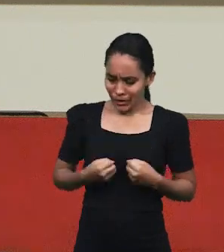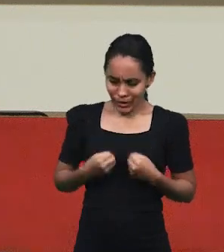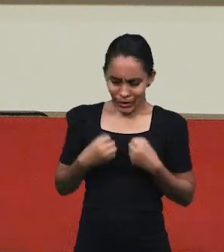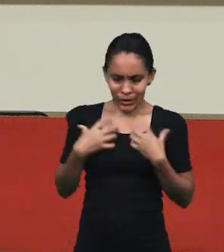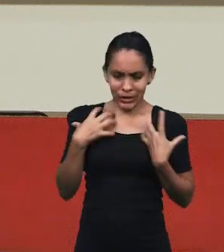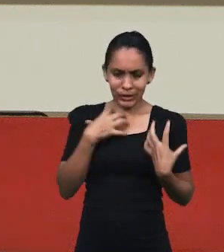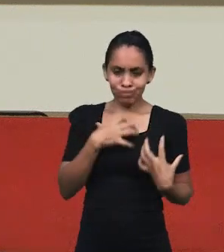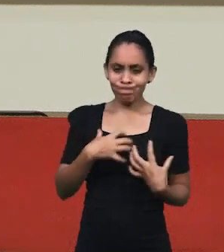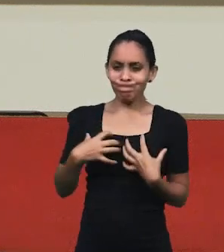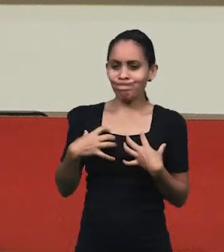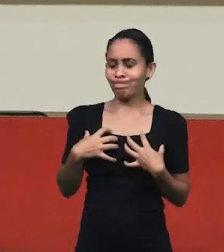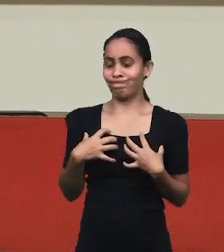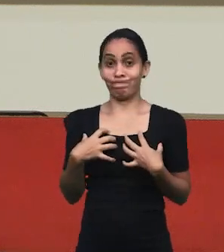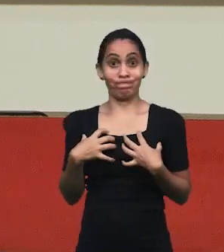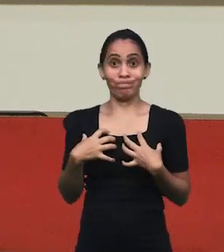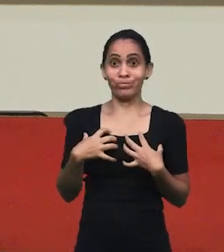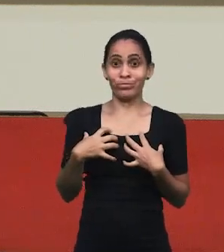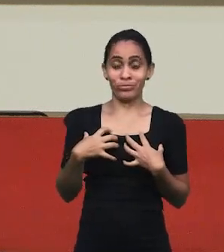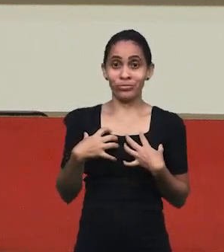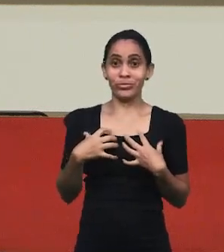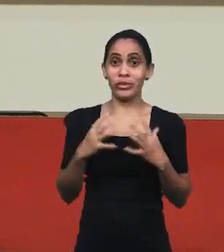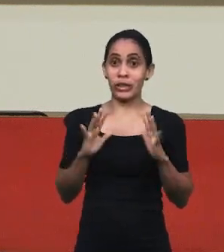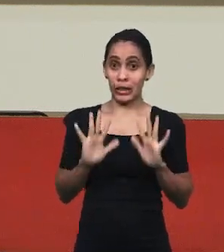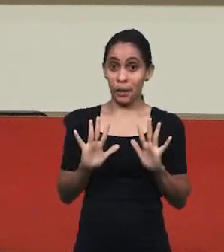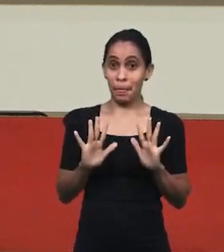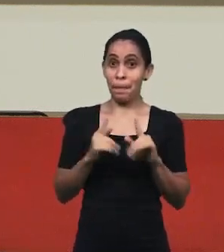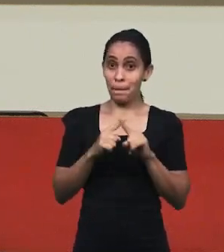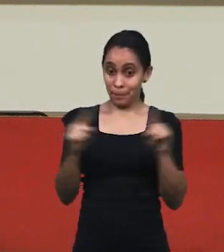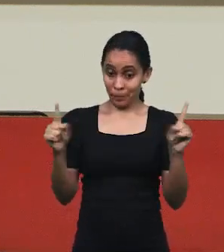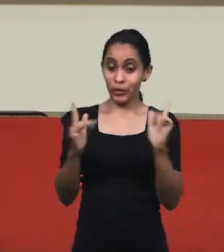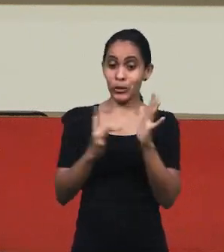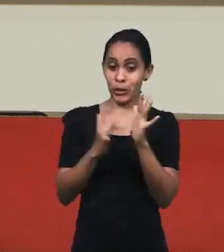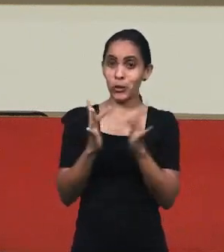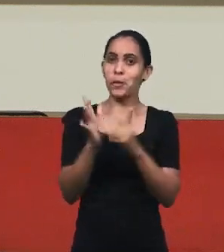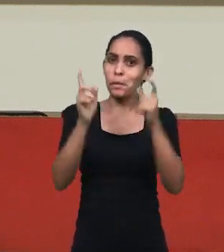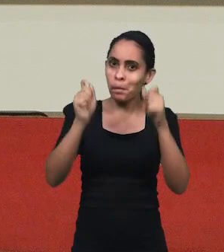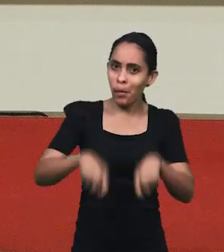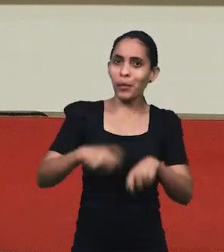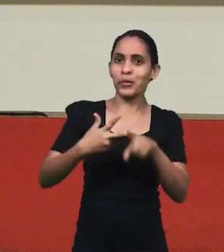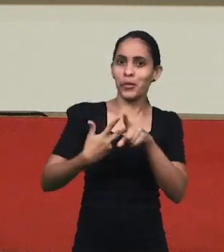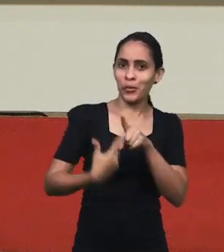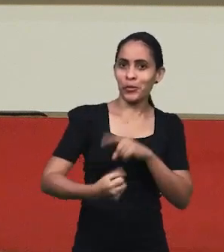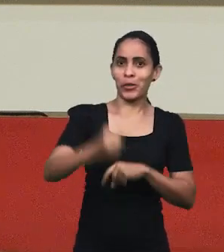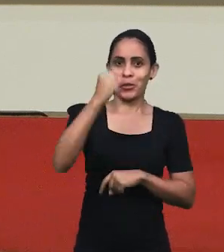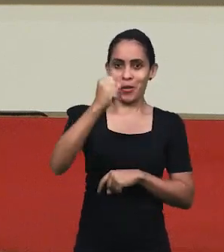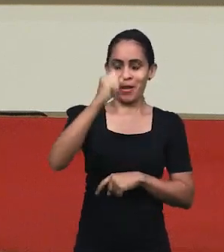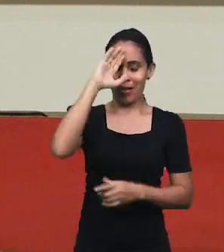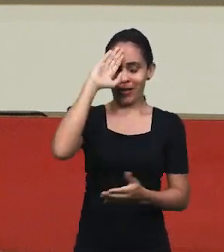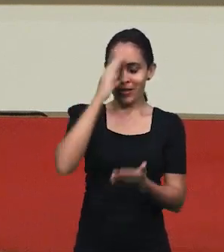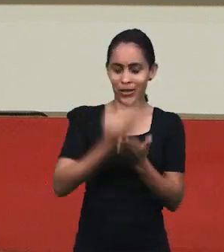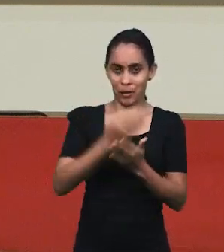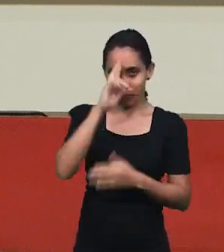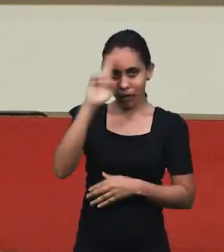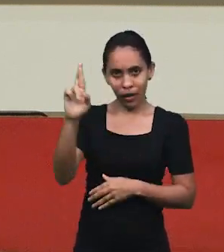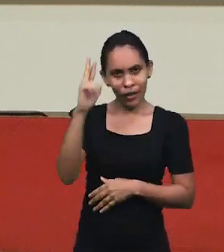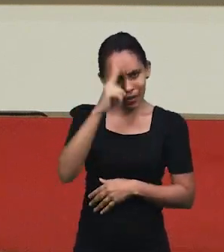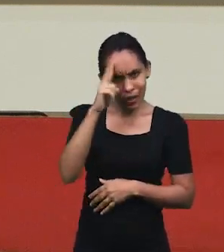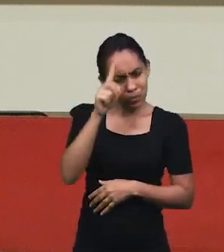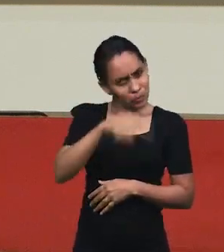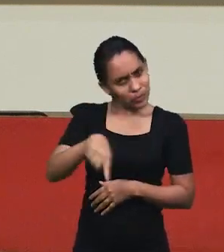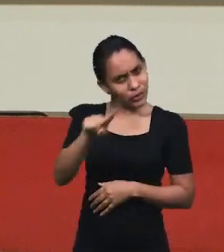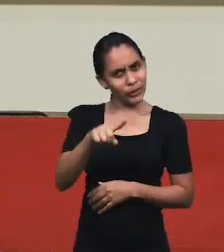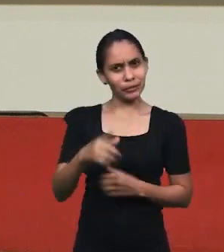são emocionais, que são no psique. E essas batalhas, Jesus pode ser a nossa vitória, a nossa